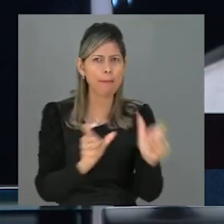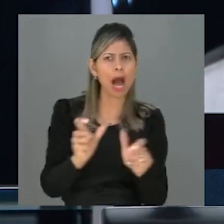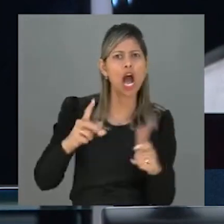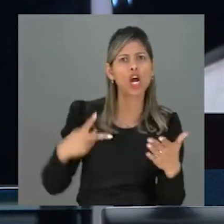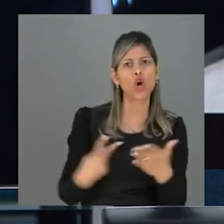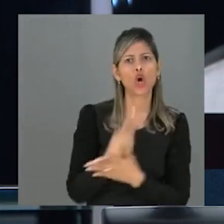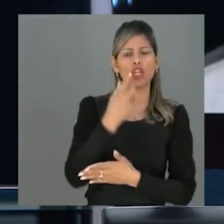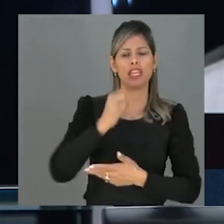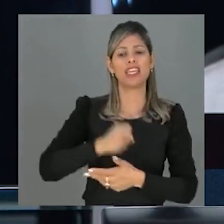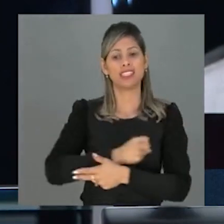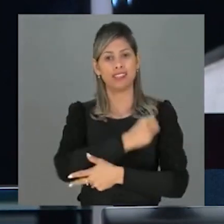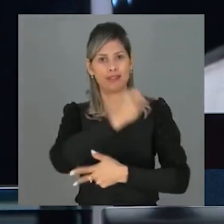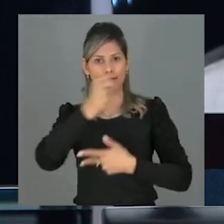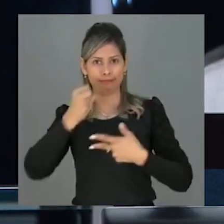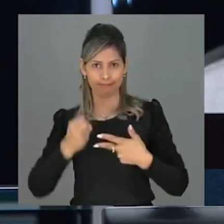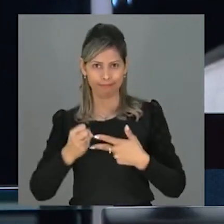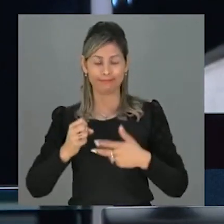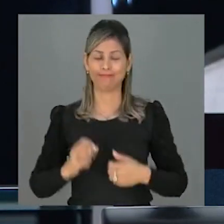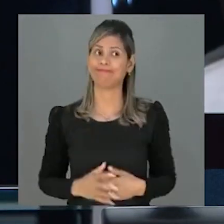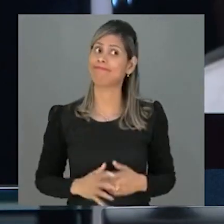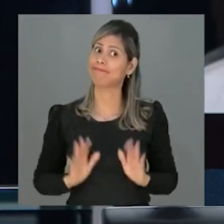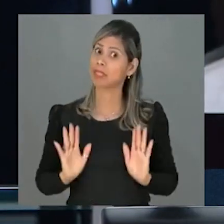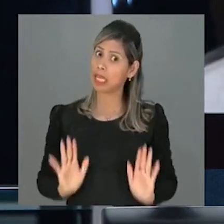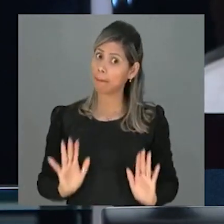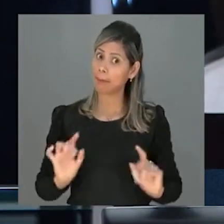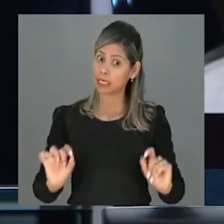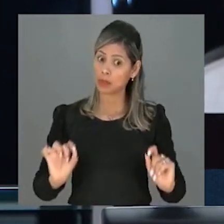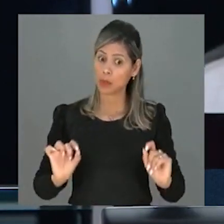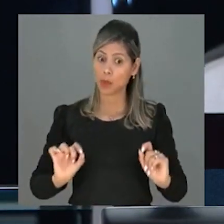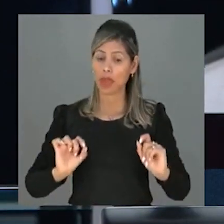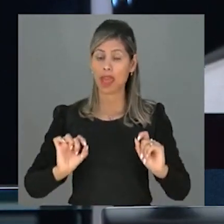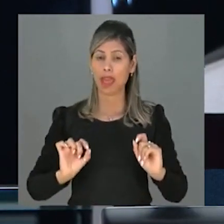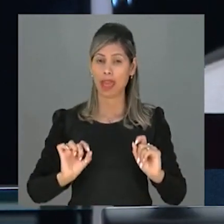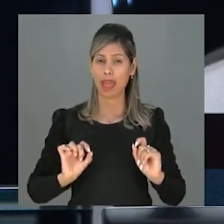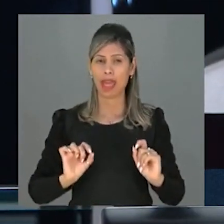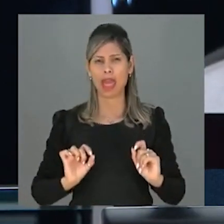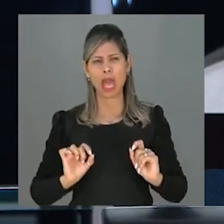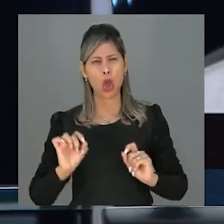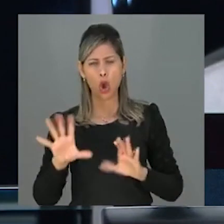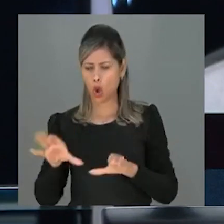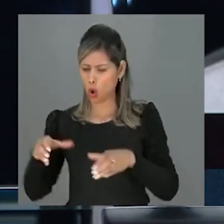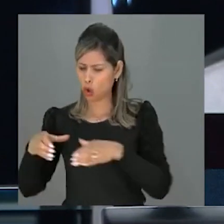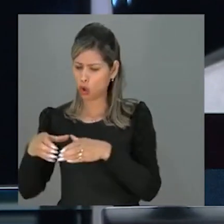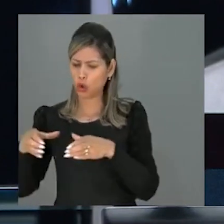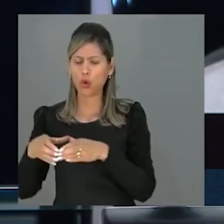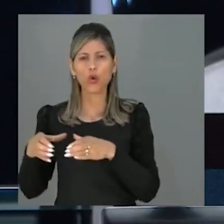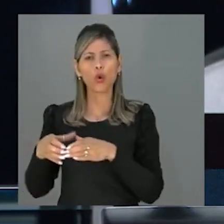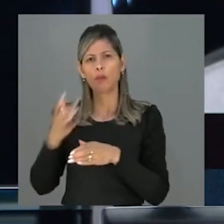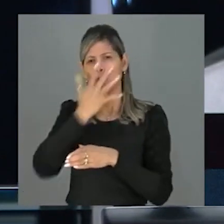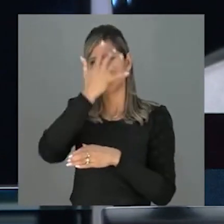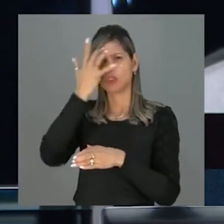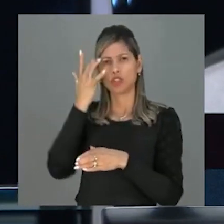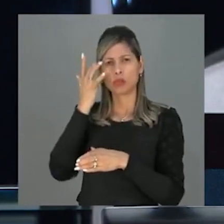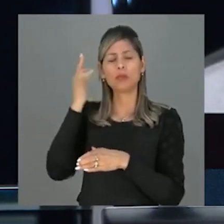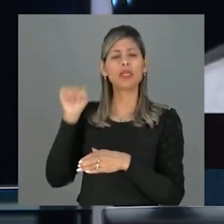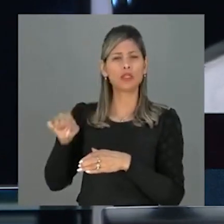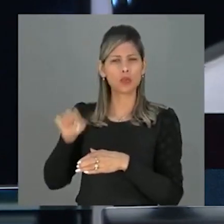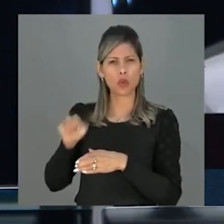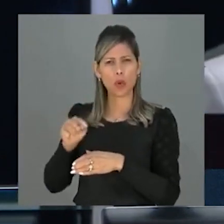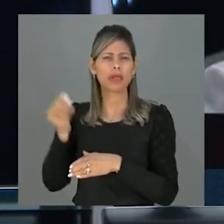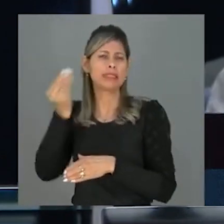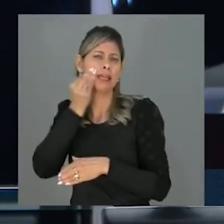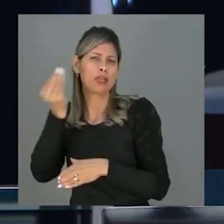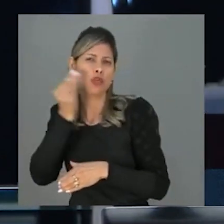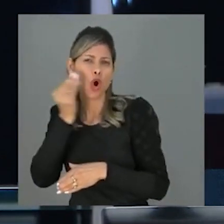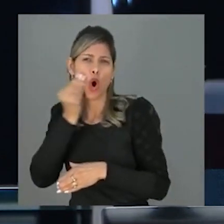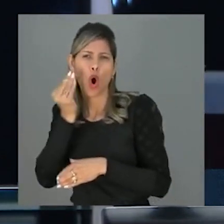ano. Uma minoria inconformada tentou tomar de assalto os poderes da República